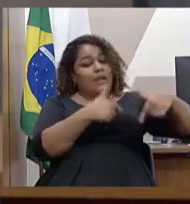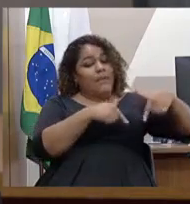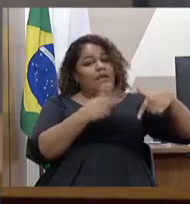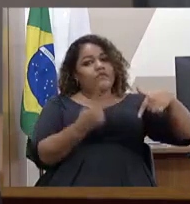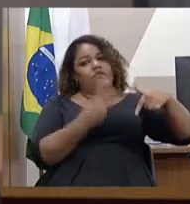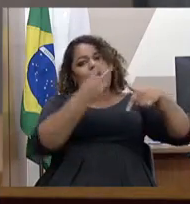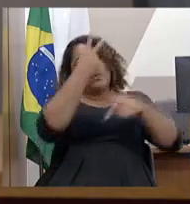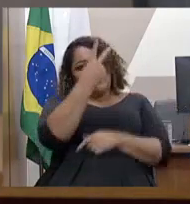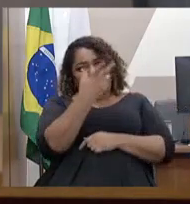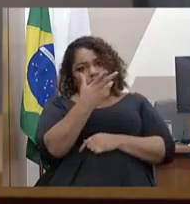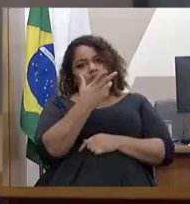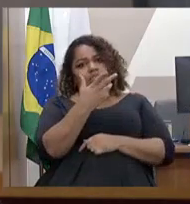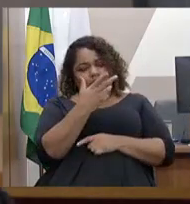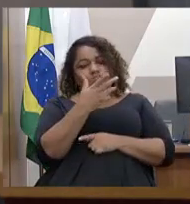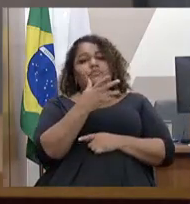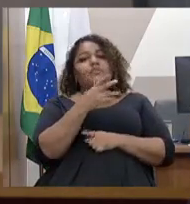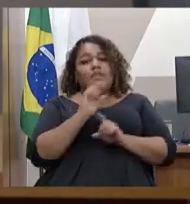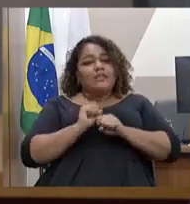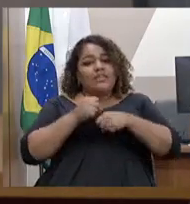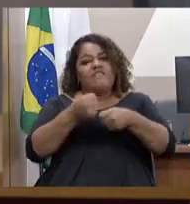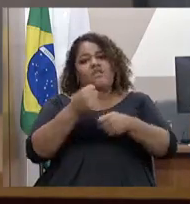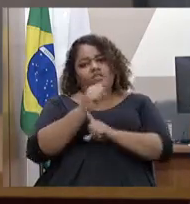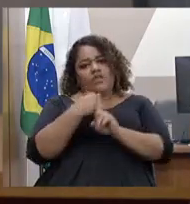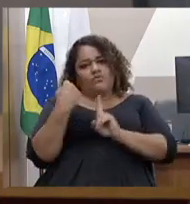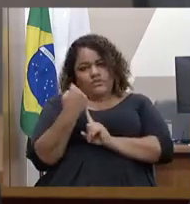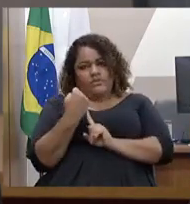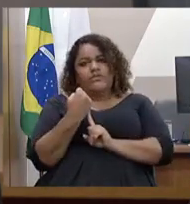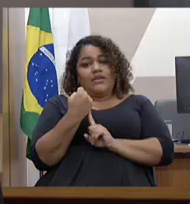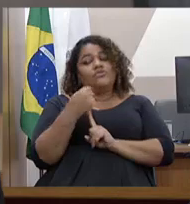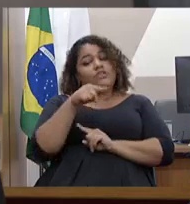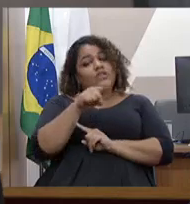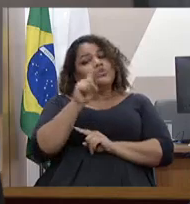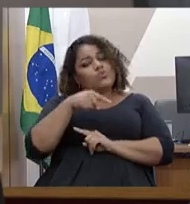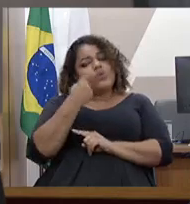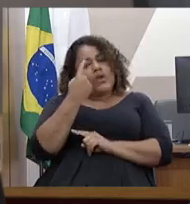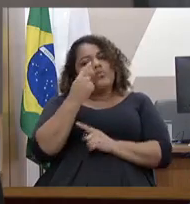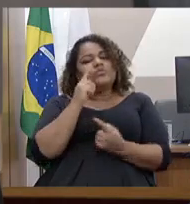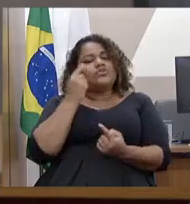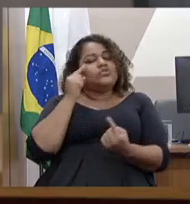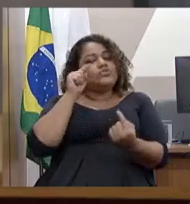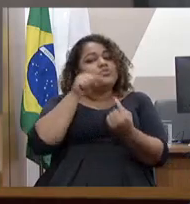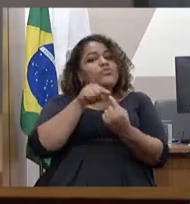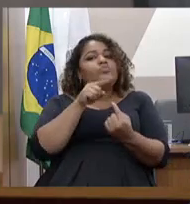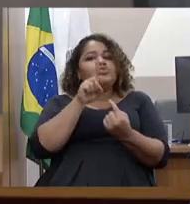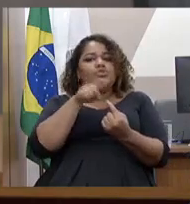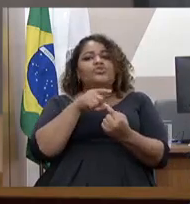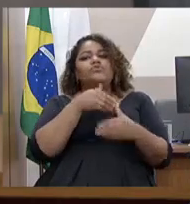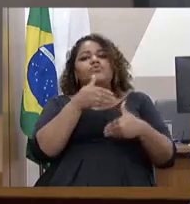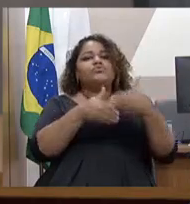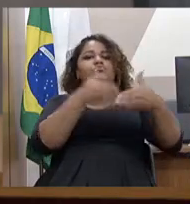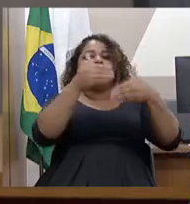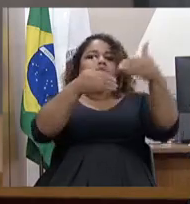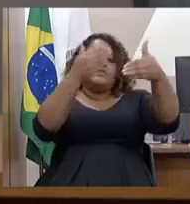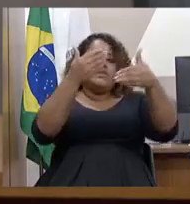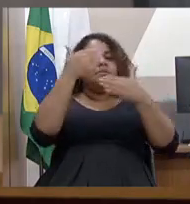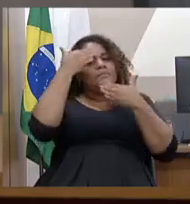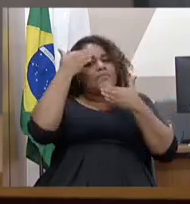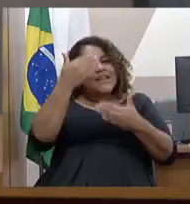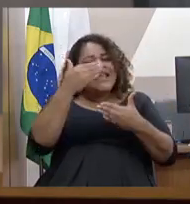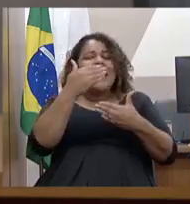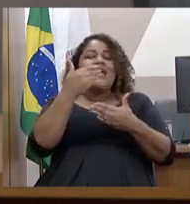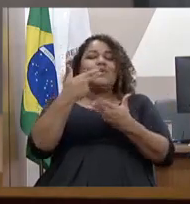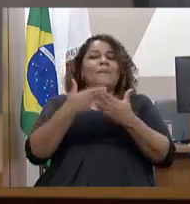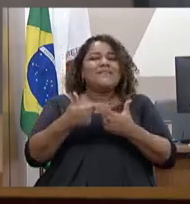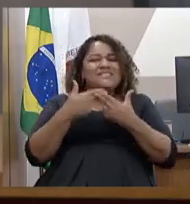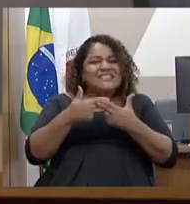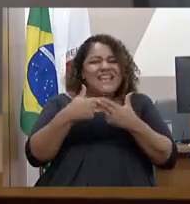isso aí é mais uma forma e a gente tem que procurar avançar eu agradeço a oportunidade de estar aqui junto com os senhores e da paciência de ter